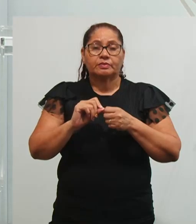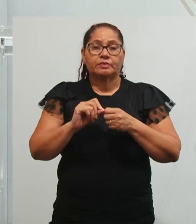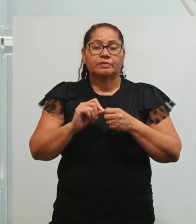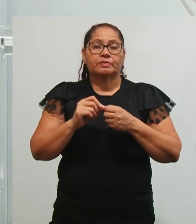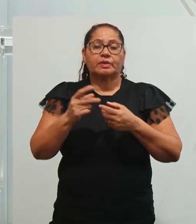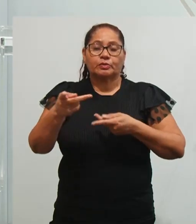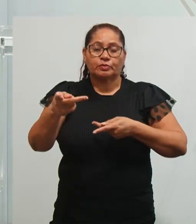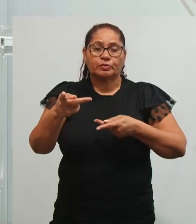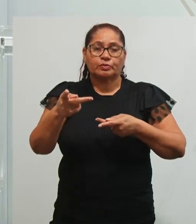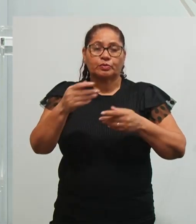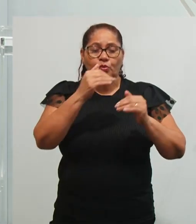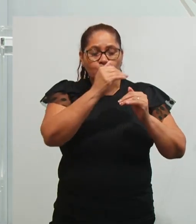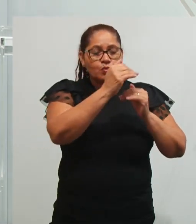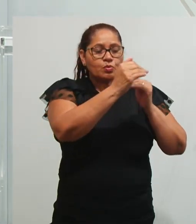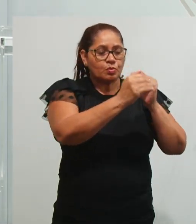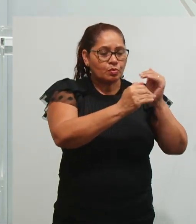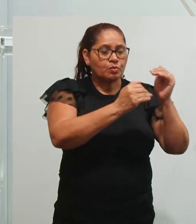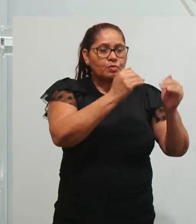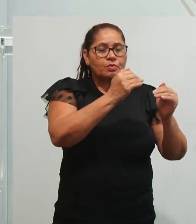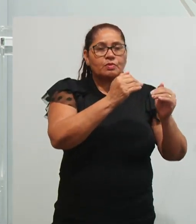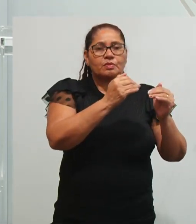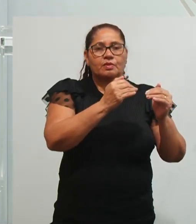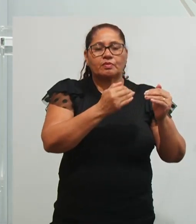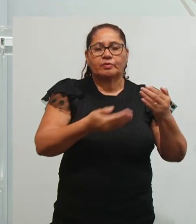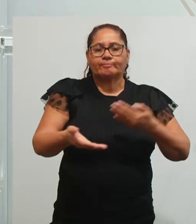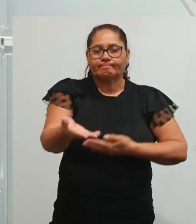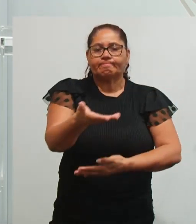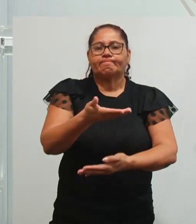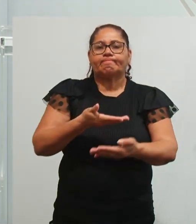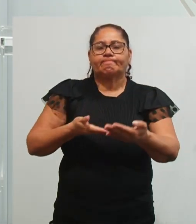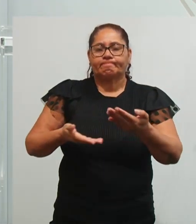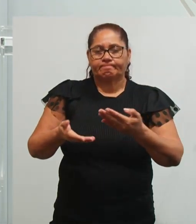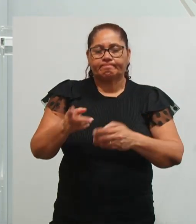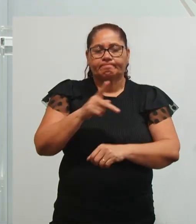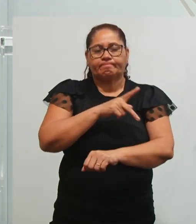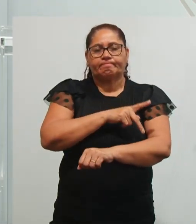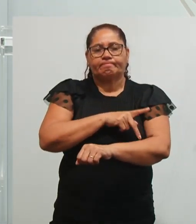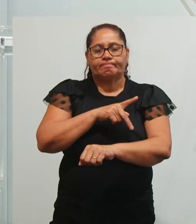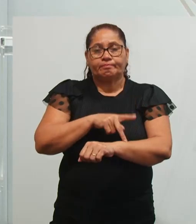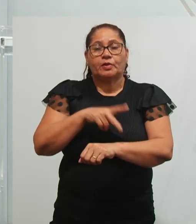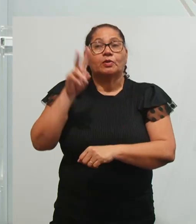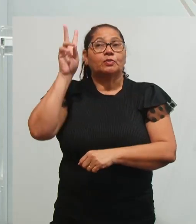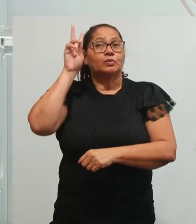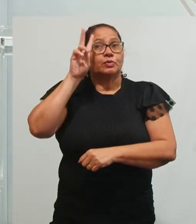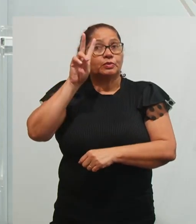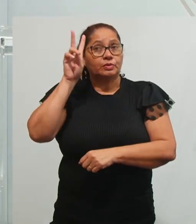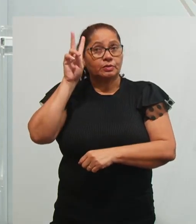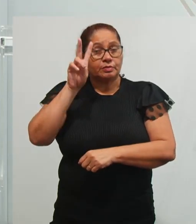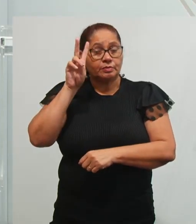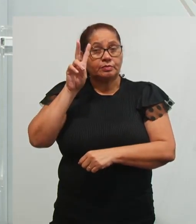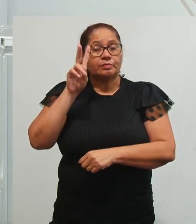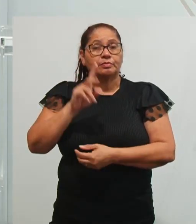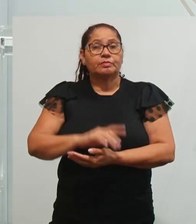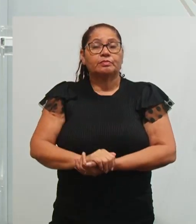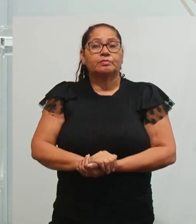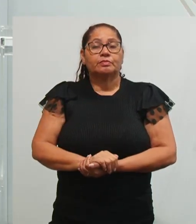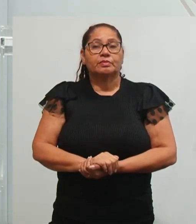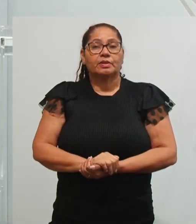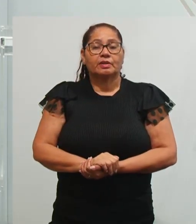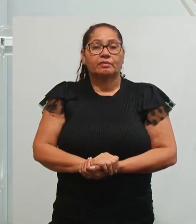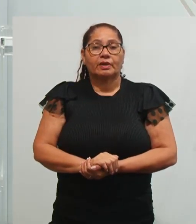processo. Então, essa também é uma forma de intervenção pedagógica. Lembrando que a intervenção pedagógica, ela vai